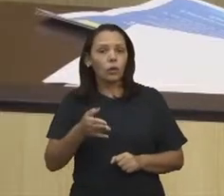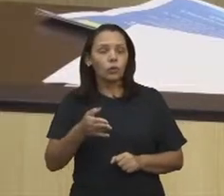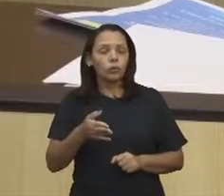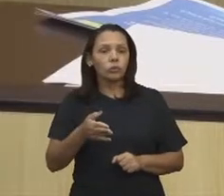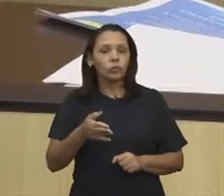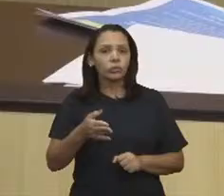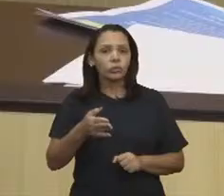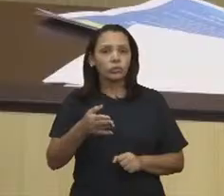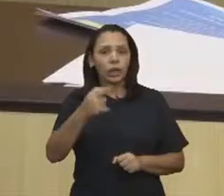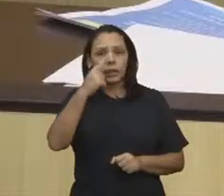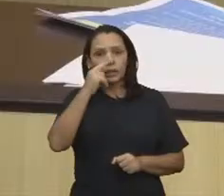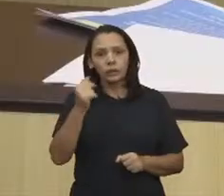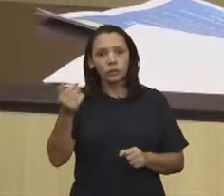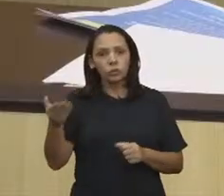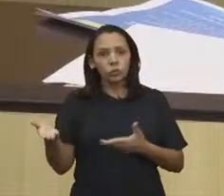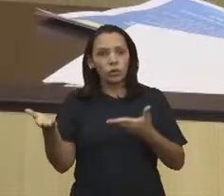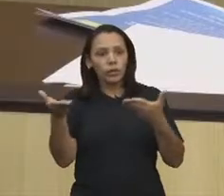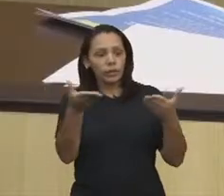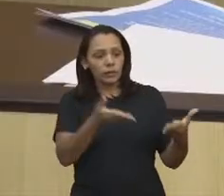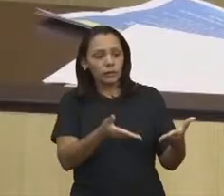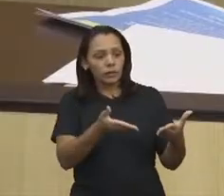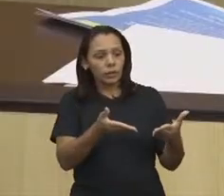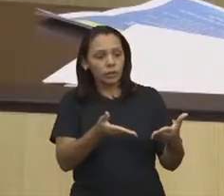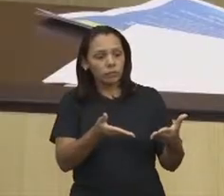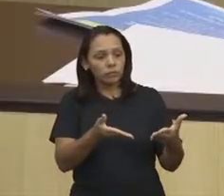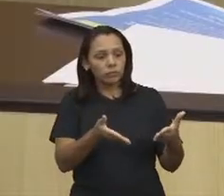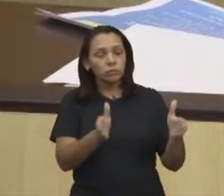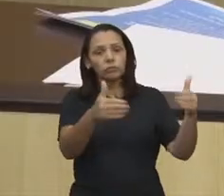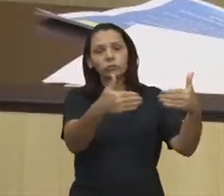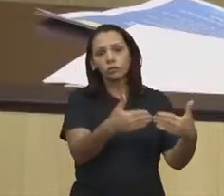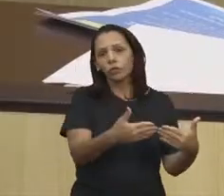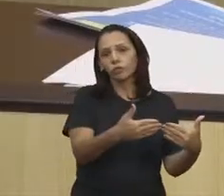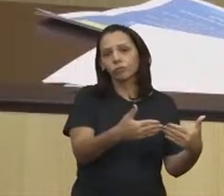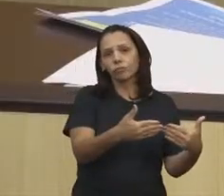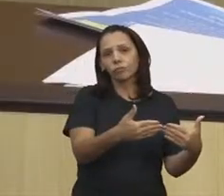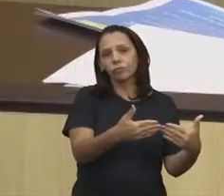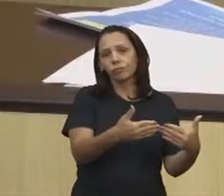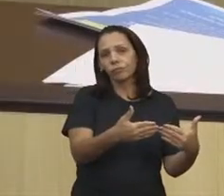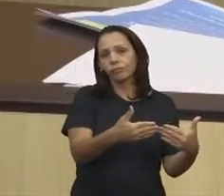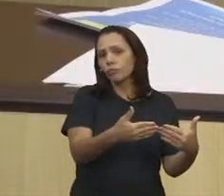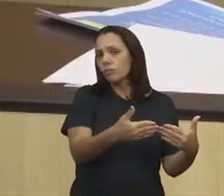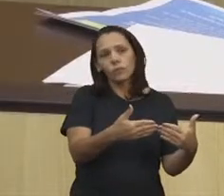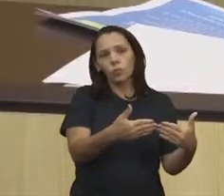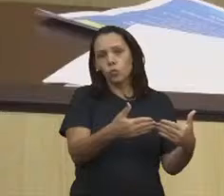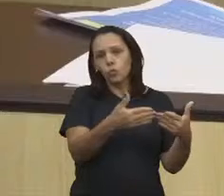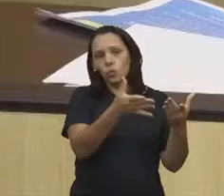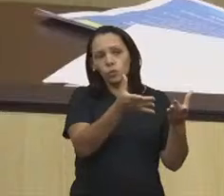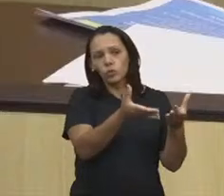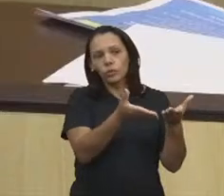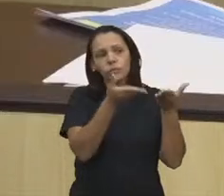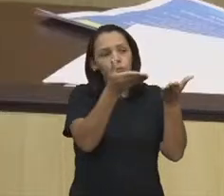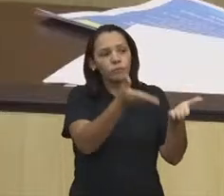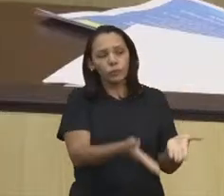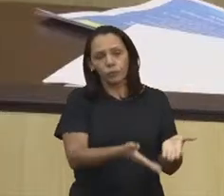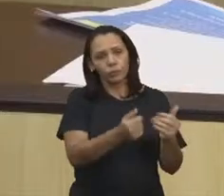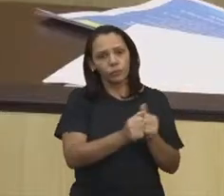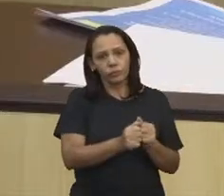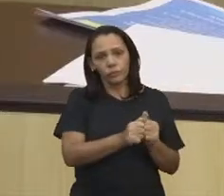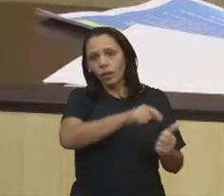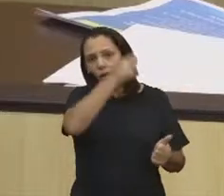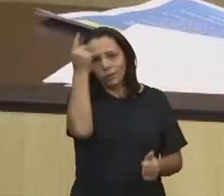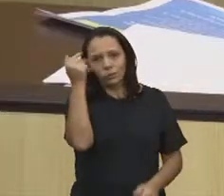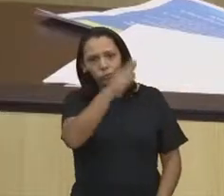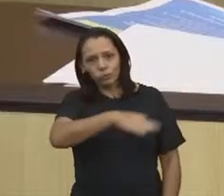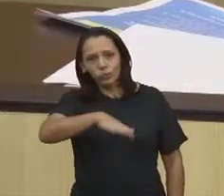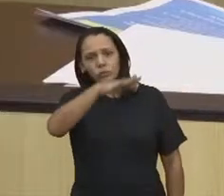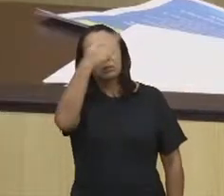trás. Chega lá, a porteira está baixada, né? Eu acho que muitas dessas pessoas aqui que estão aqui, sabe disso também, eu